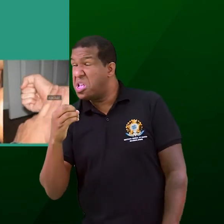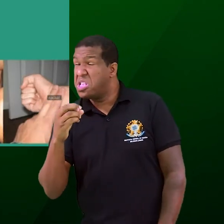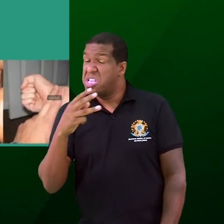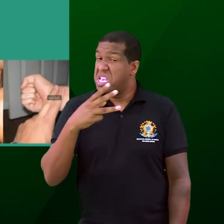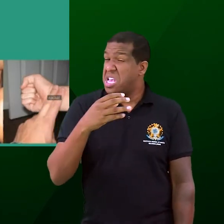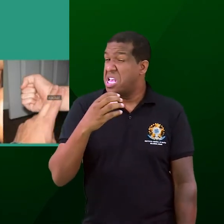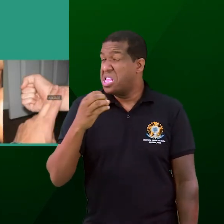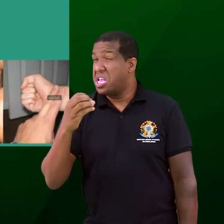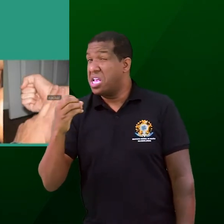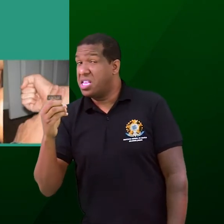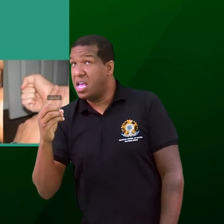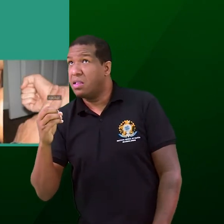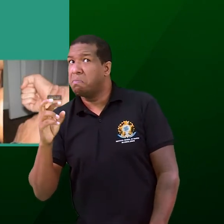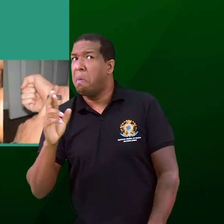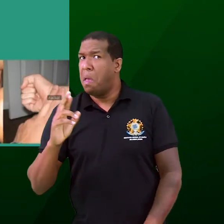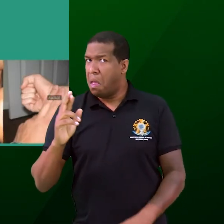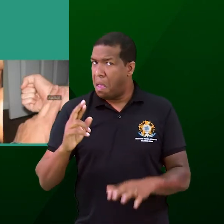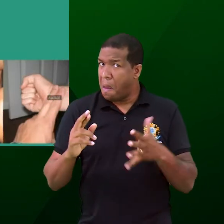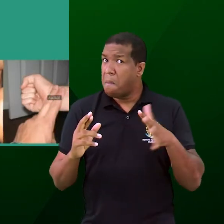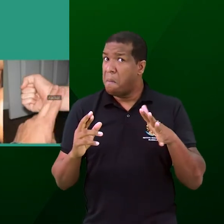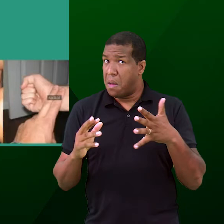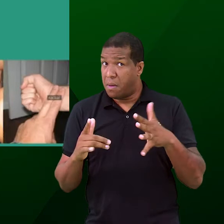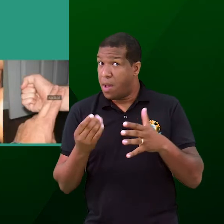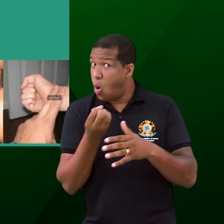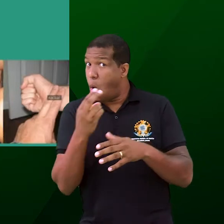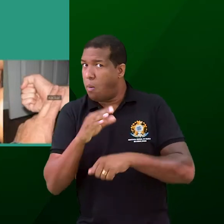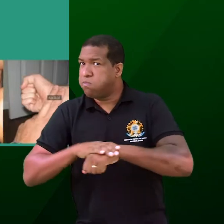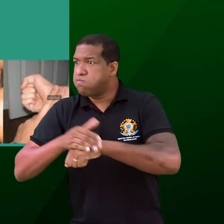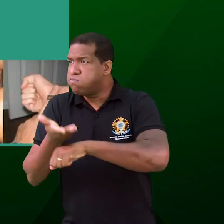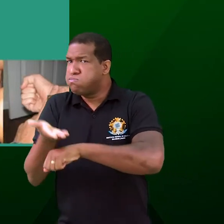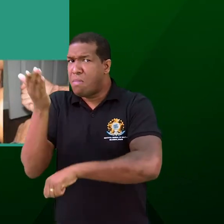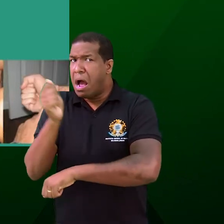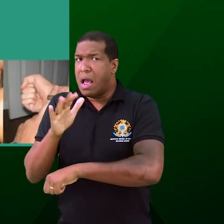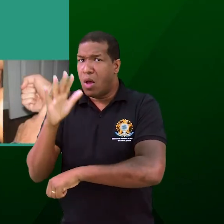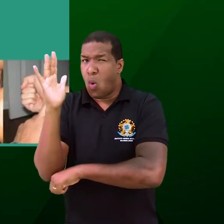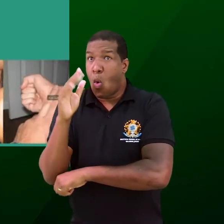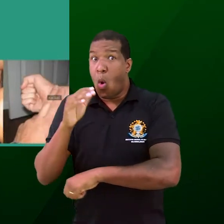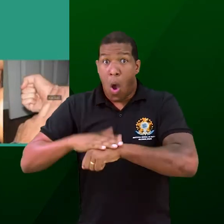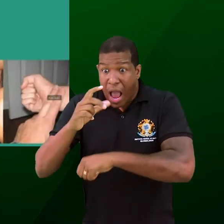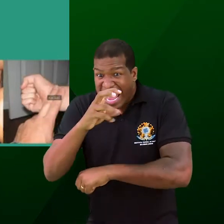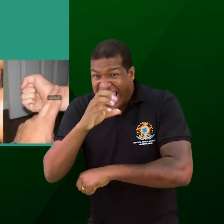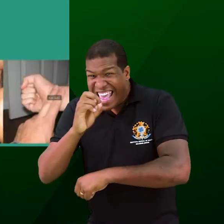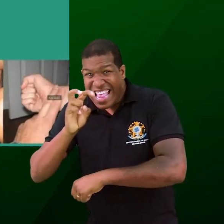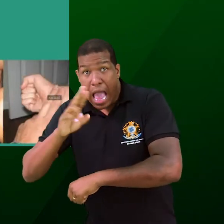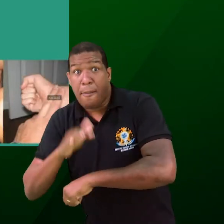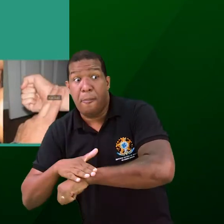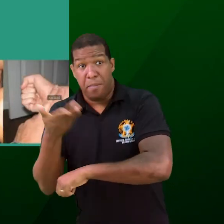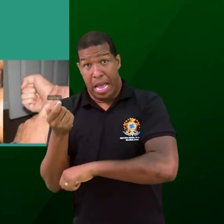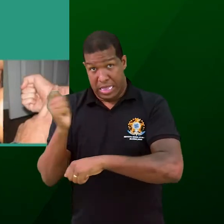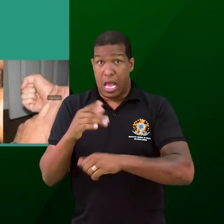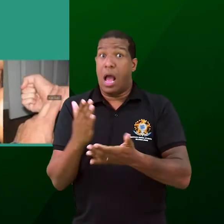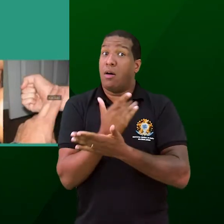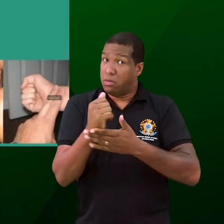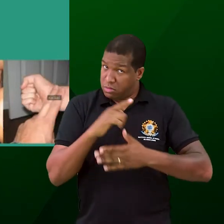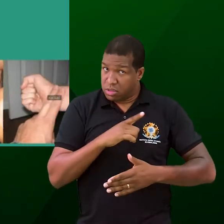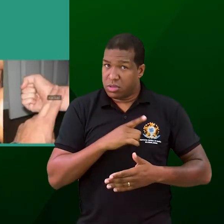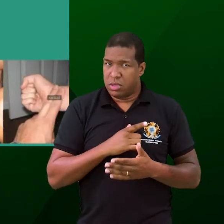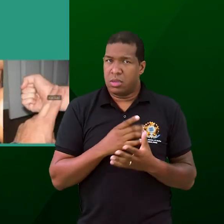correr mais vezes na semana, porque eu já passei da adaptação. Então, o volume se refere à quantidade. Quantos quilômetros eu vou correr